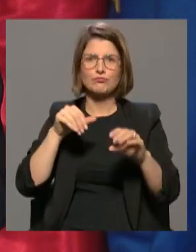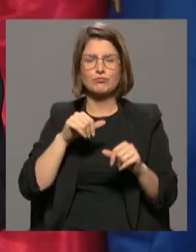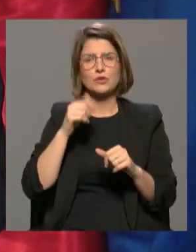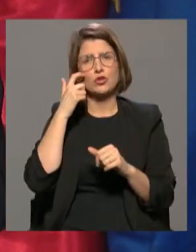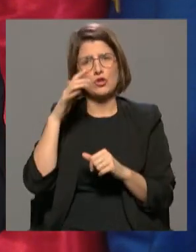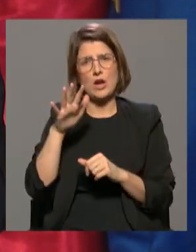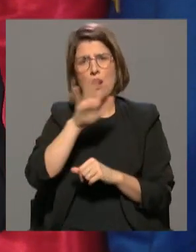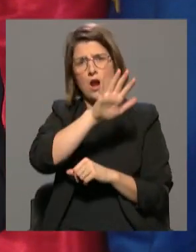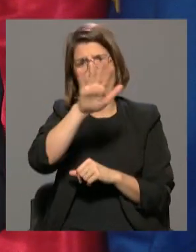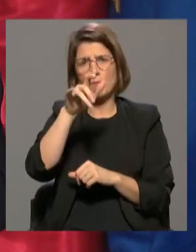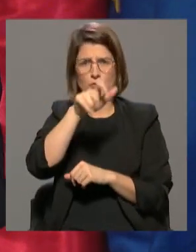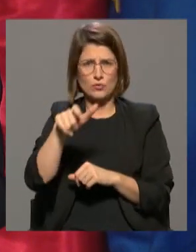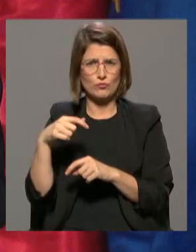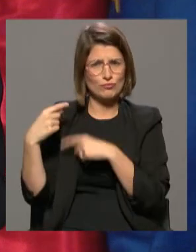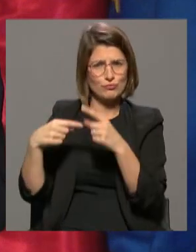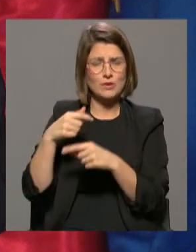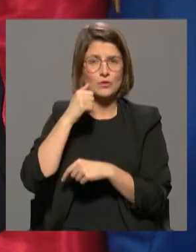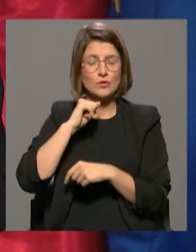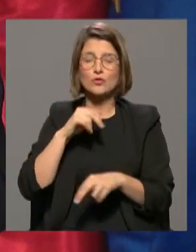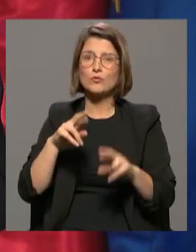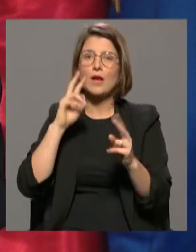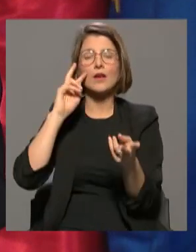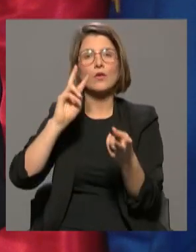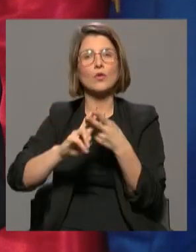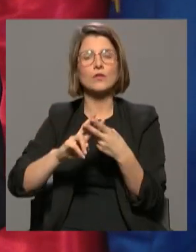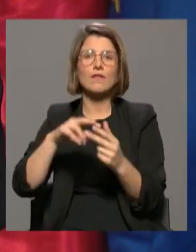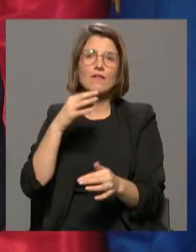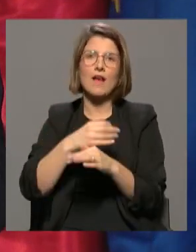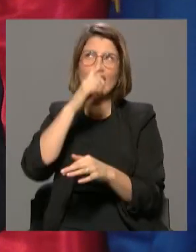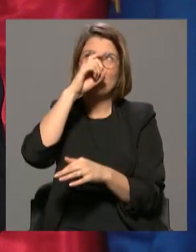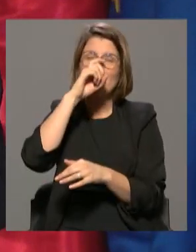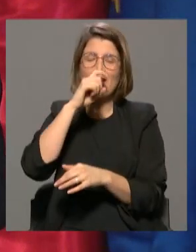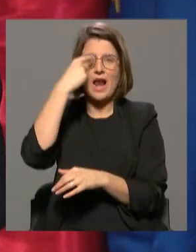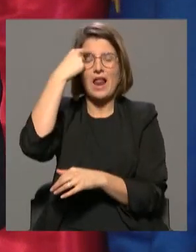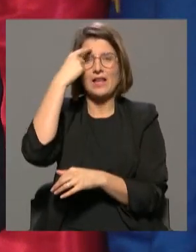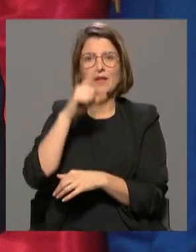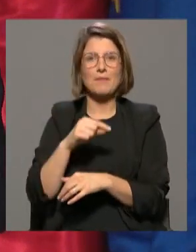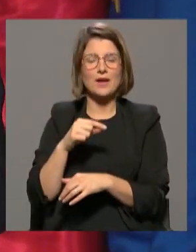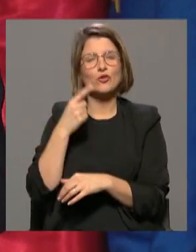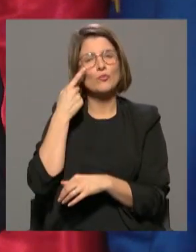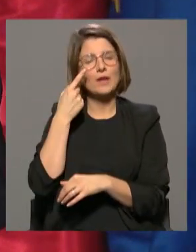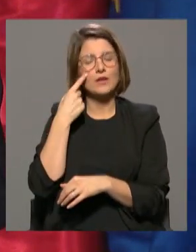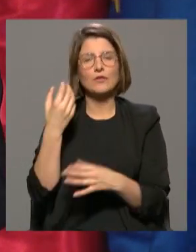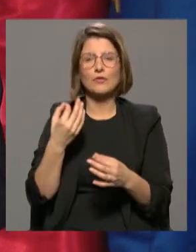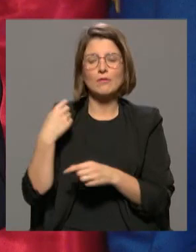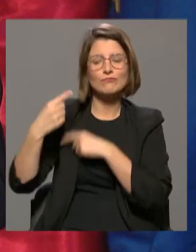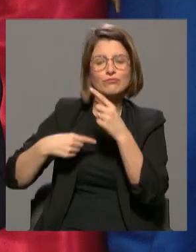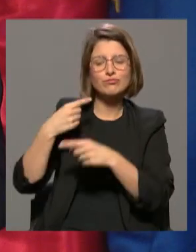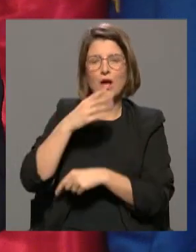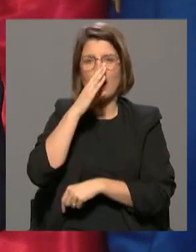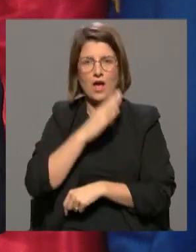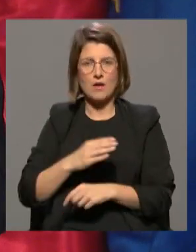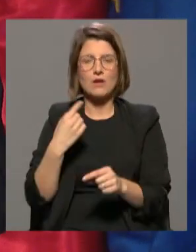seja um momento de encontro celebração de memórias e vivências costumes e tradições